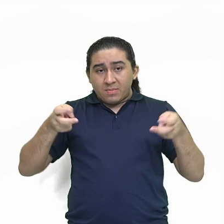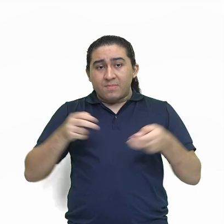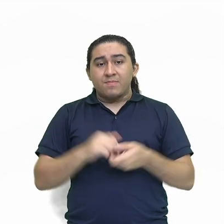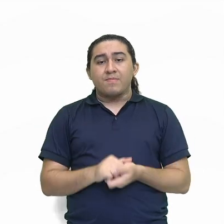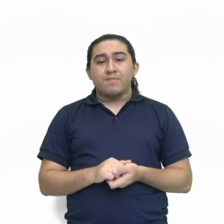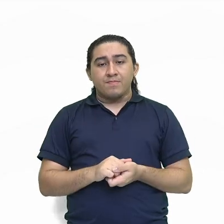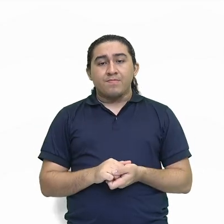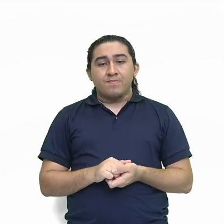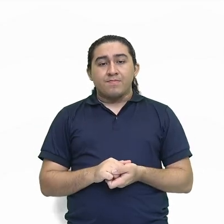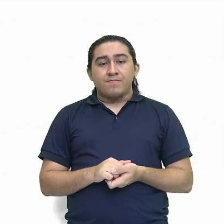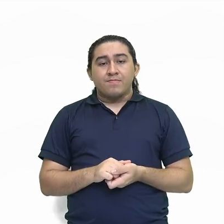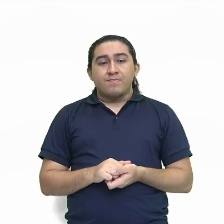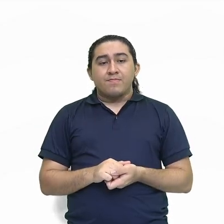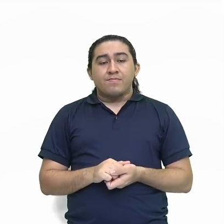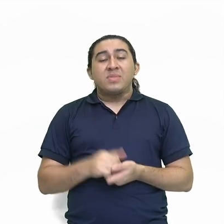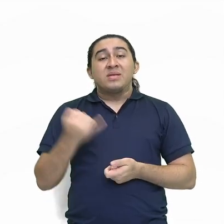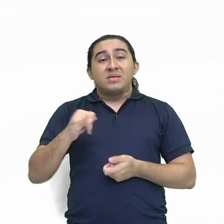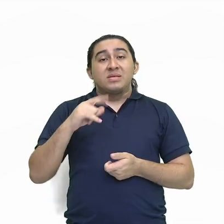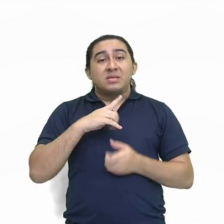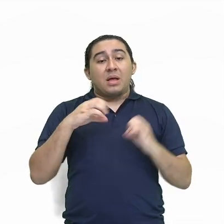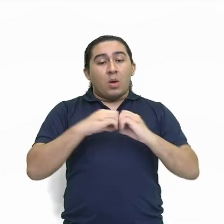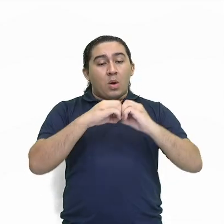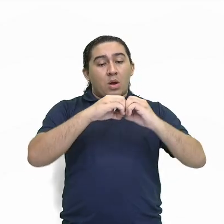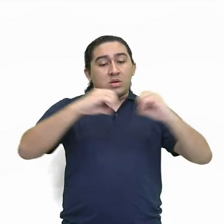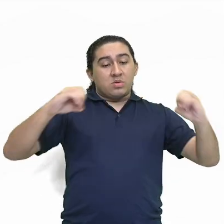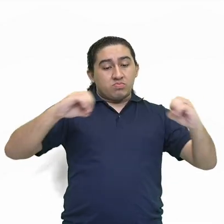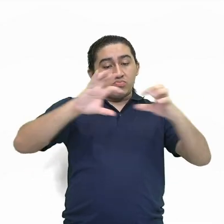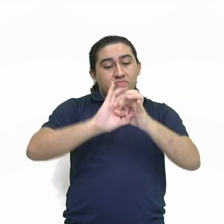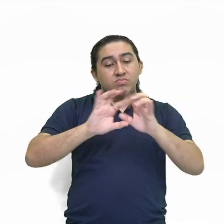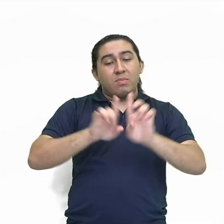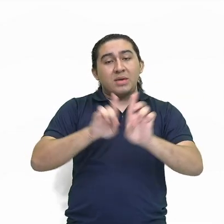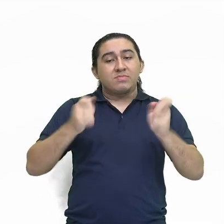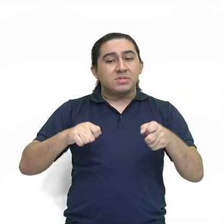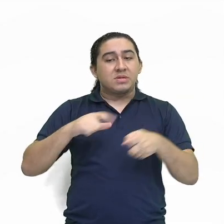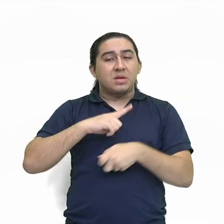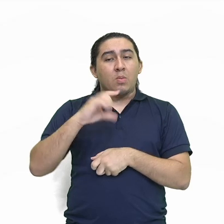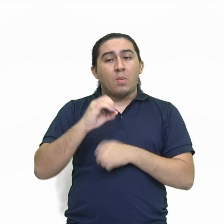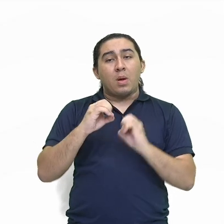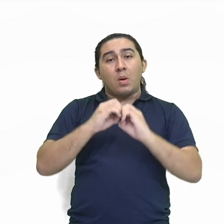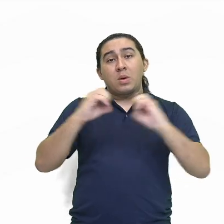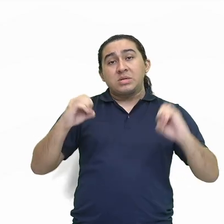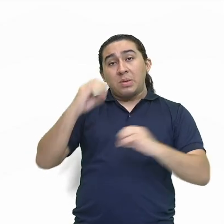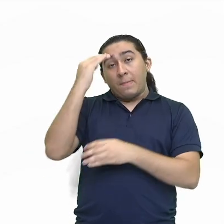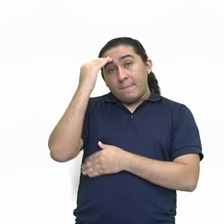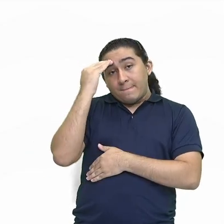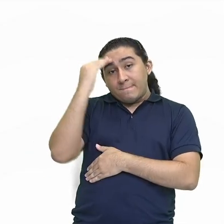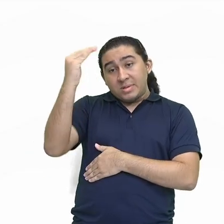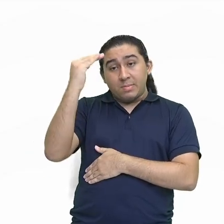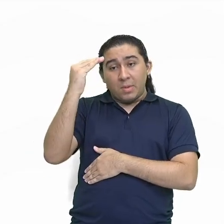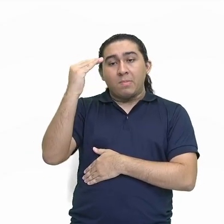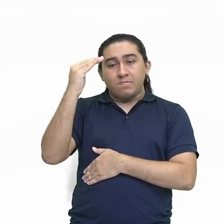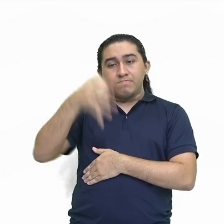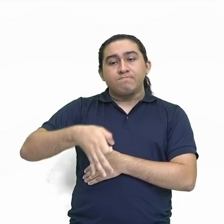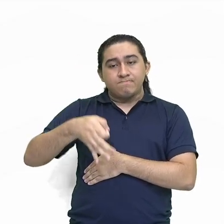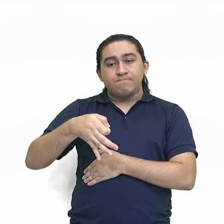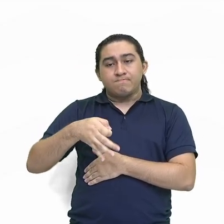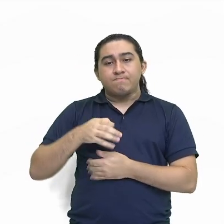posso formar uma oração, mas tem que ter uma oração, né, principal